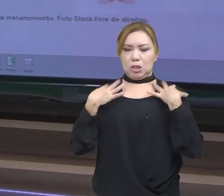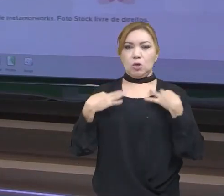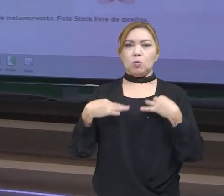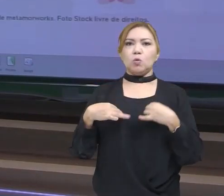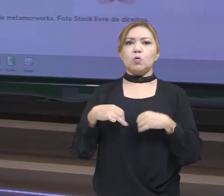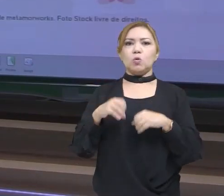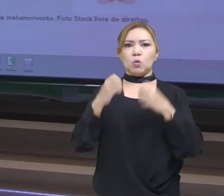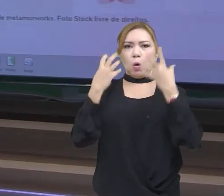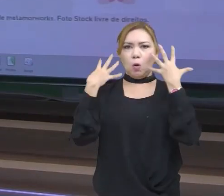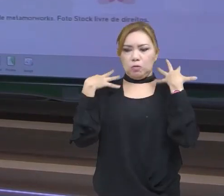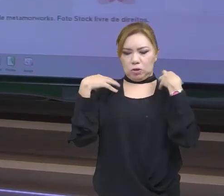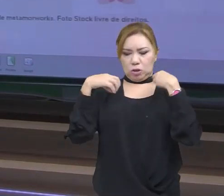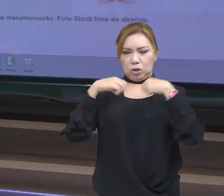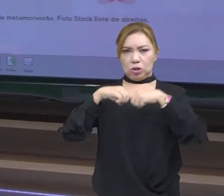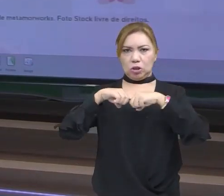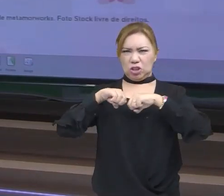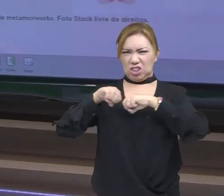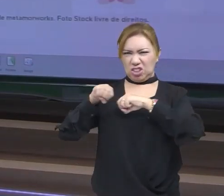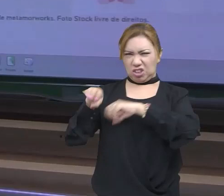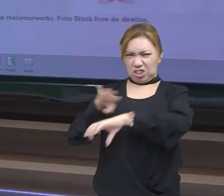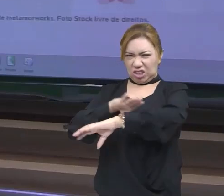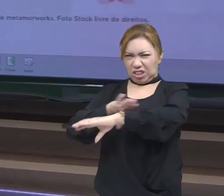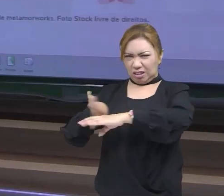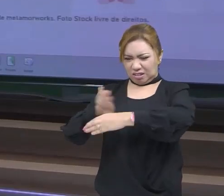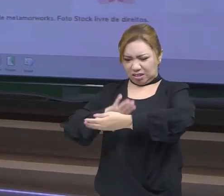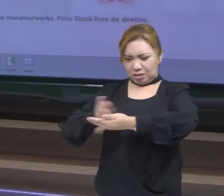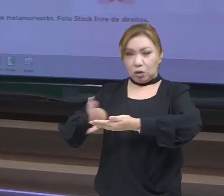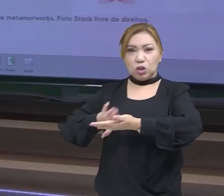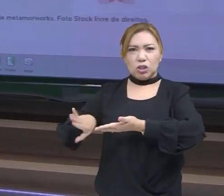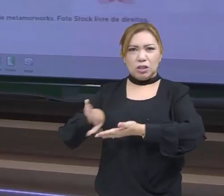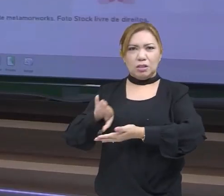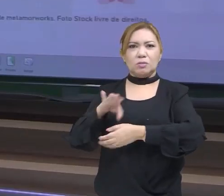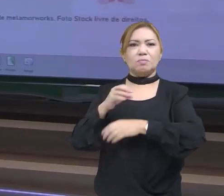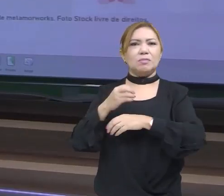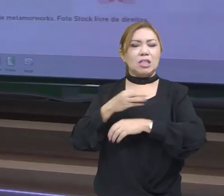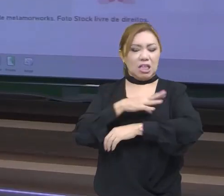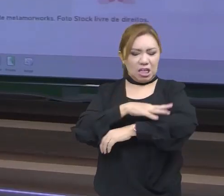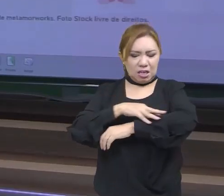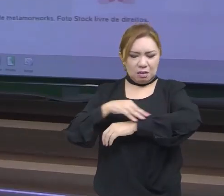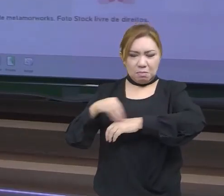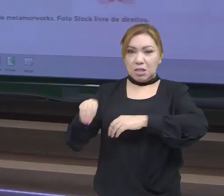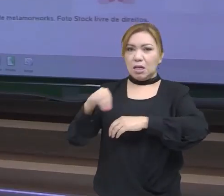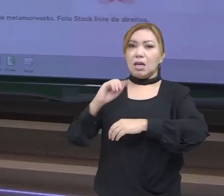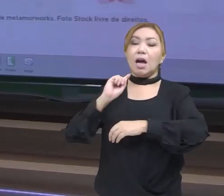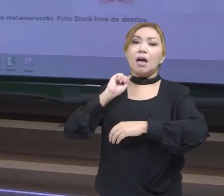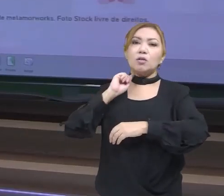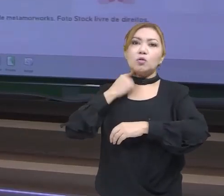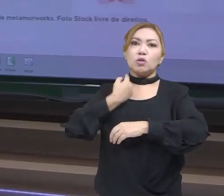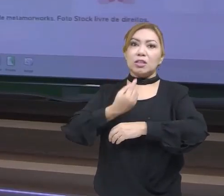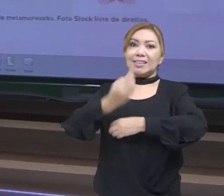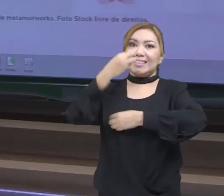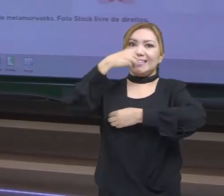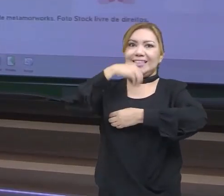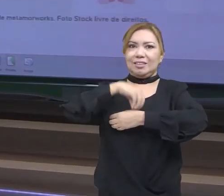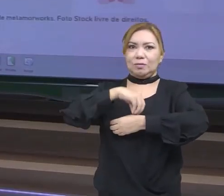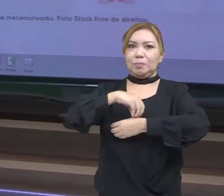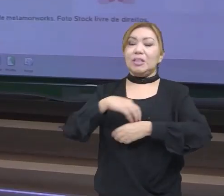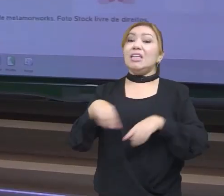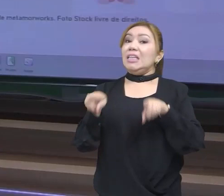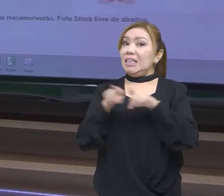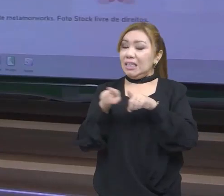e a expelir essas substâncias em excesso que existem no nosso corpo. Então, quando você faz muito exercício, também você sente muita